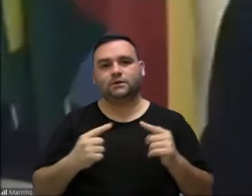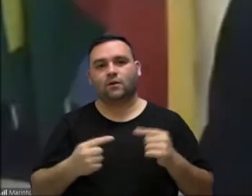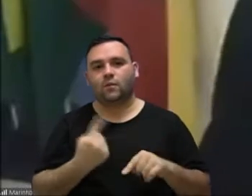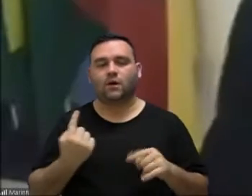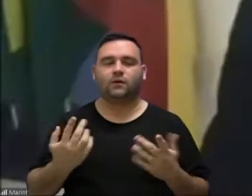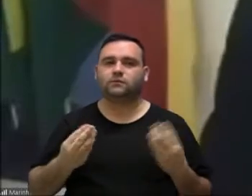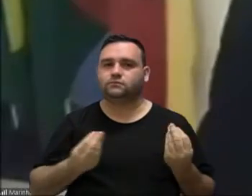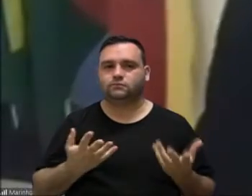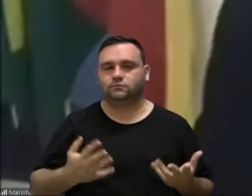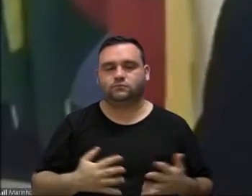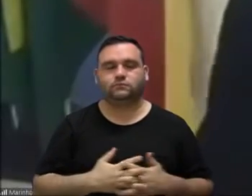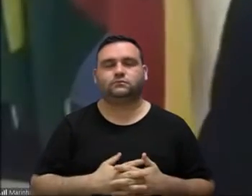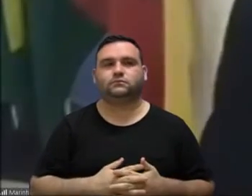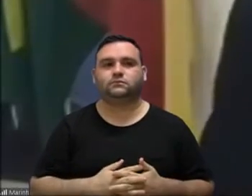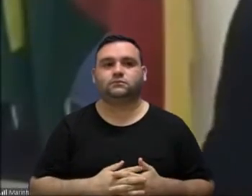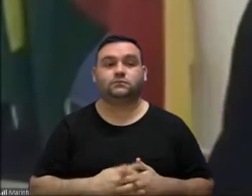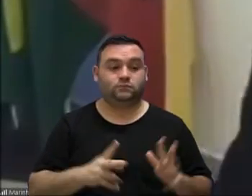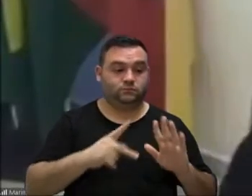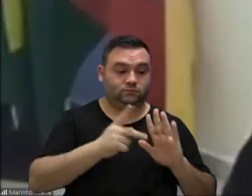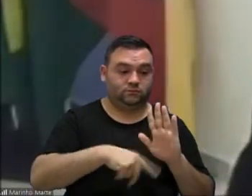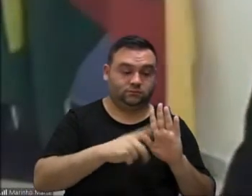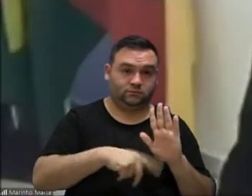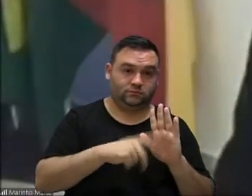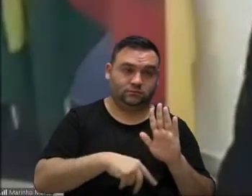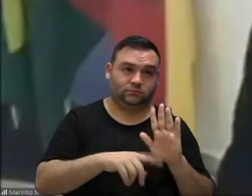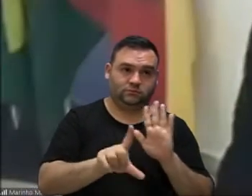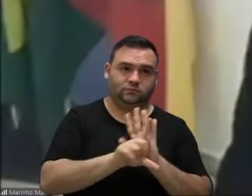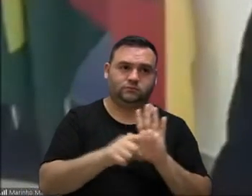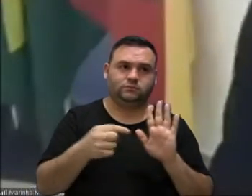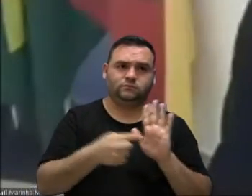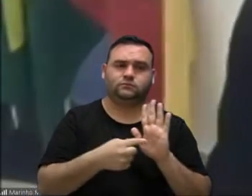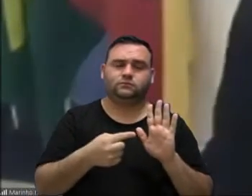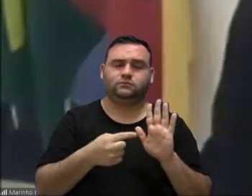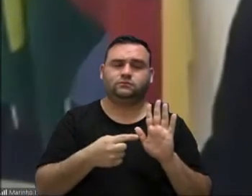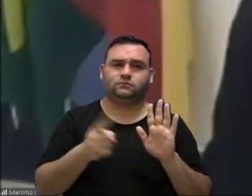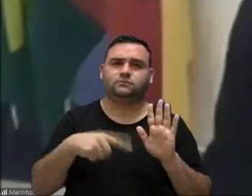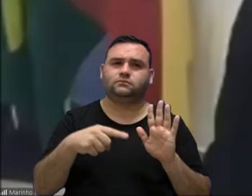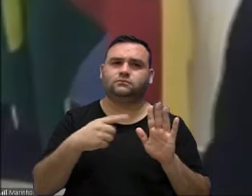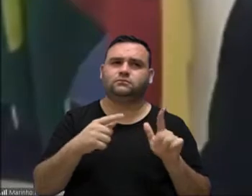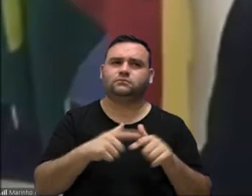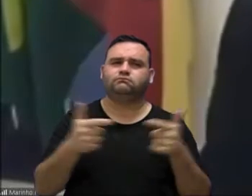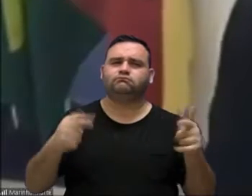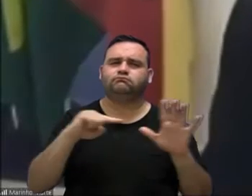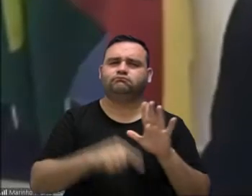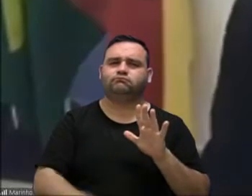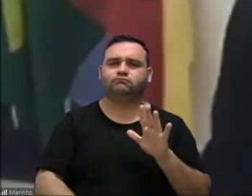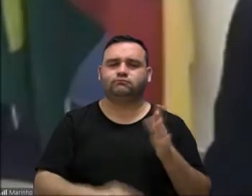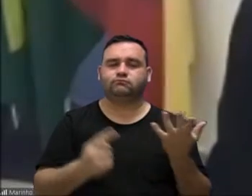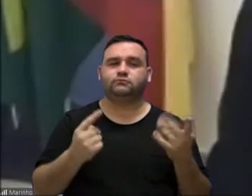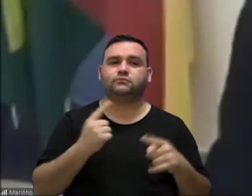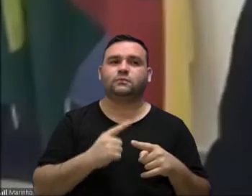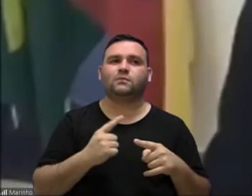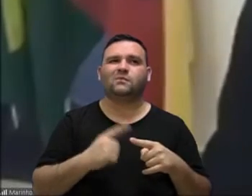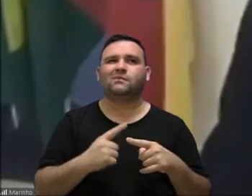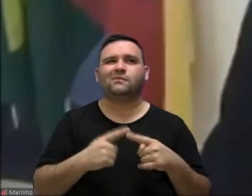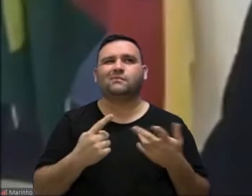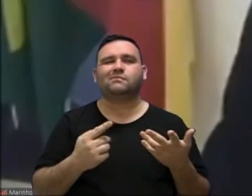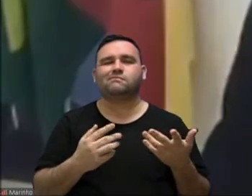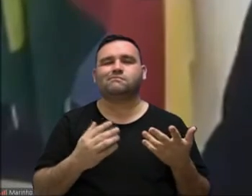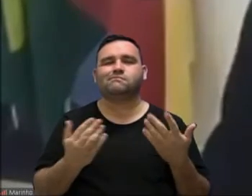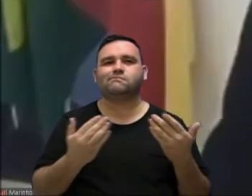o projeto ele é muito mais abrangente do que